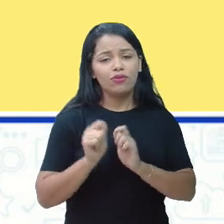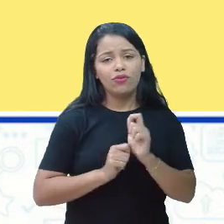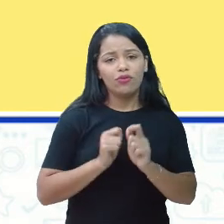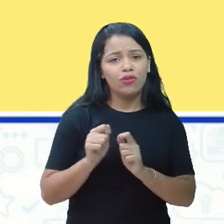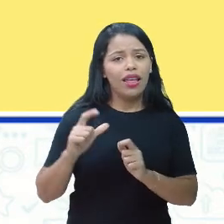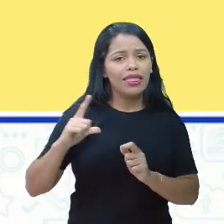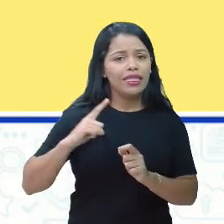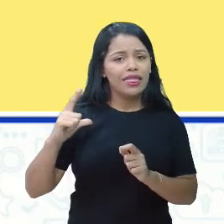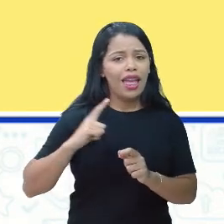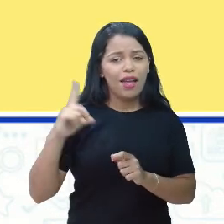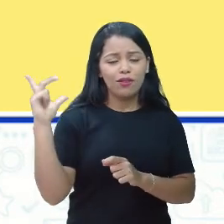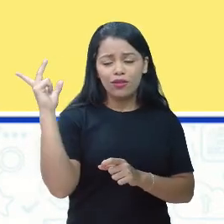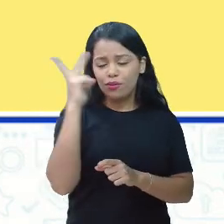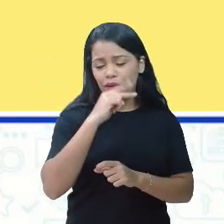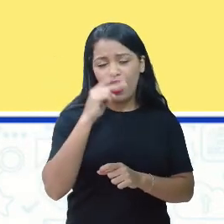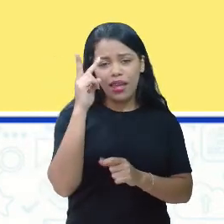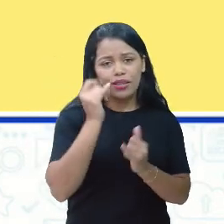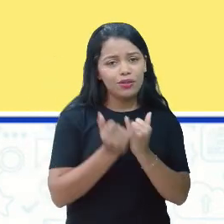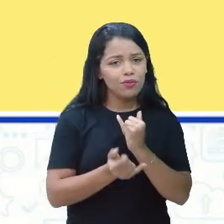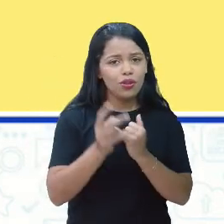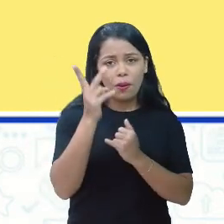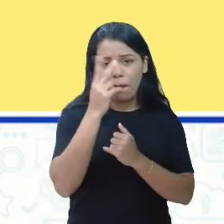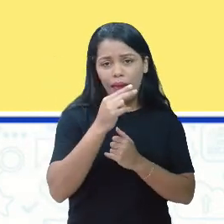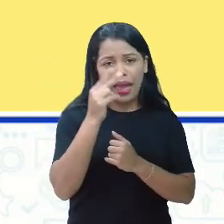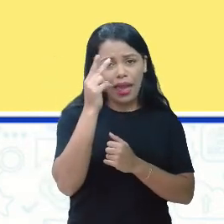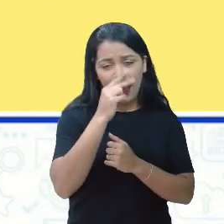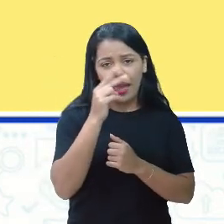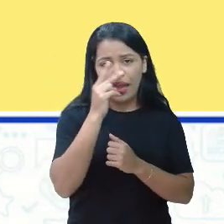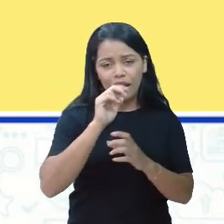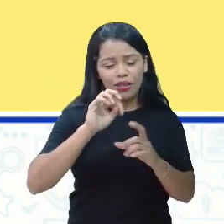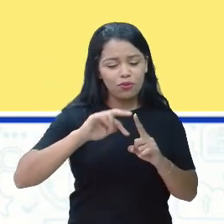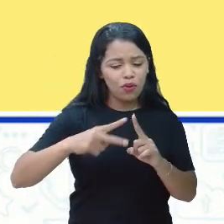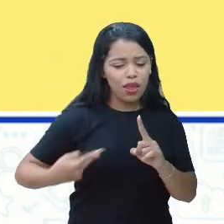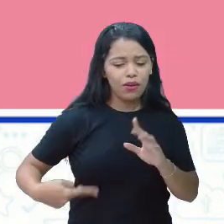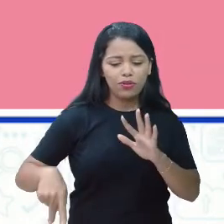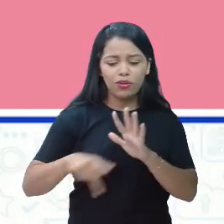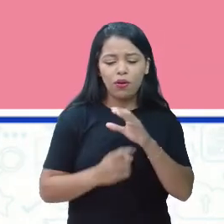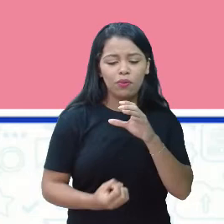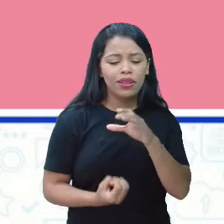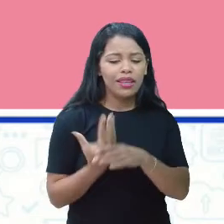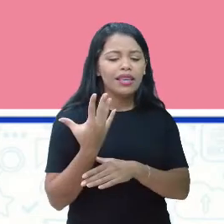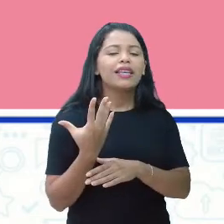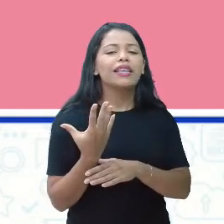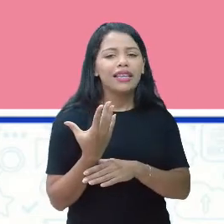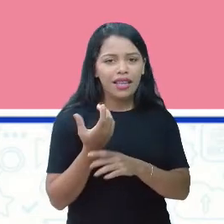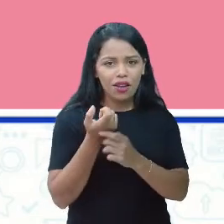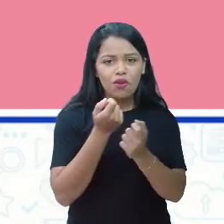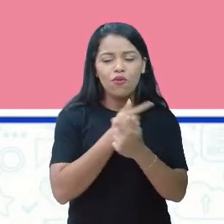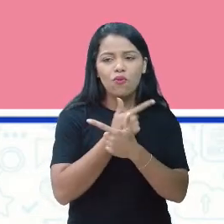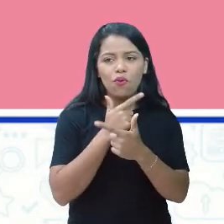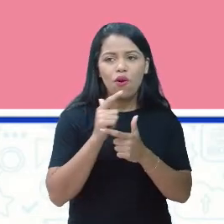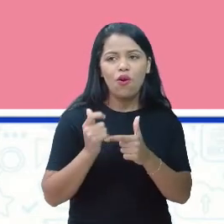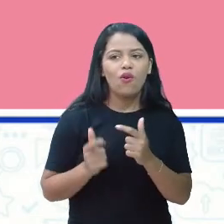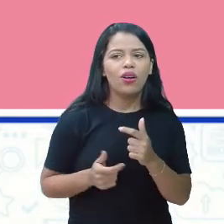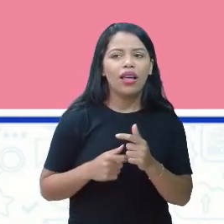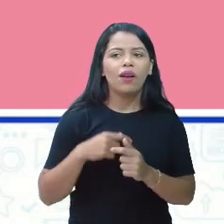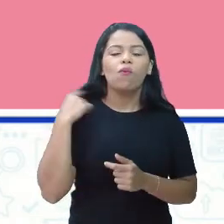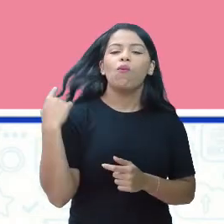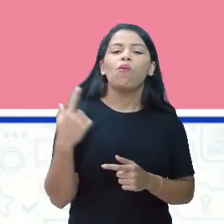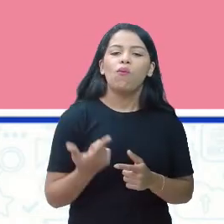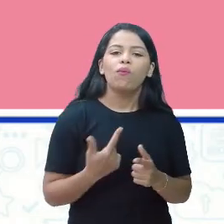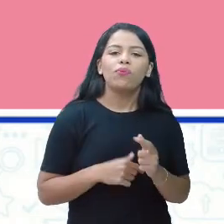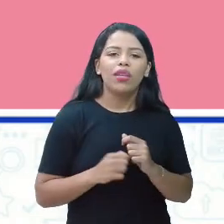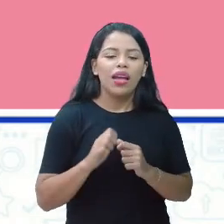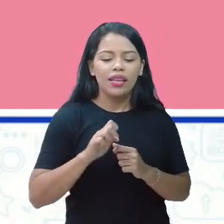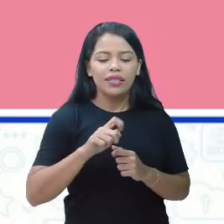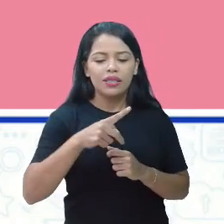mesmos recursos que criam os efeitos de humor, que são a quebra da expectativa, que é